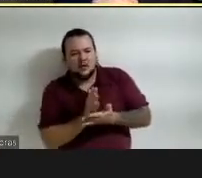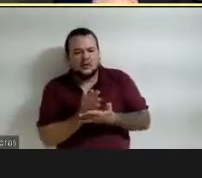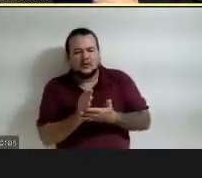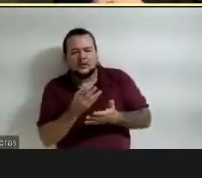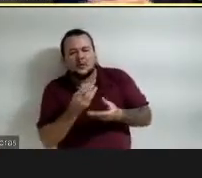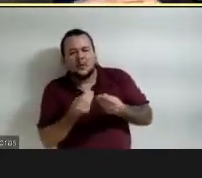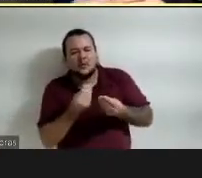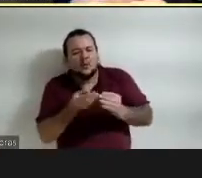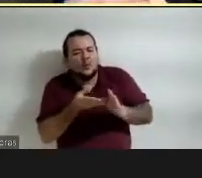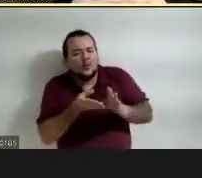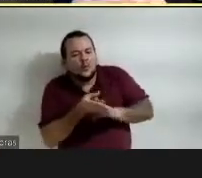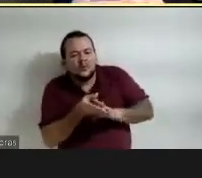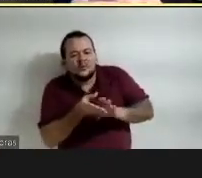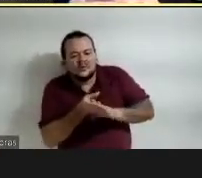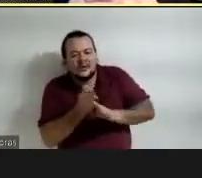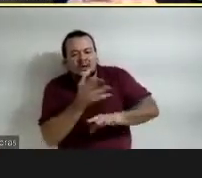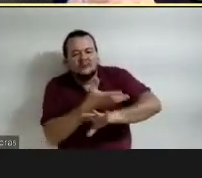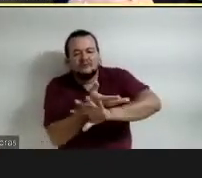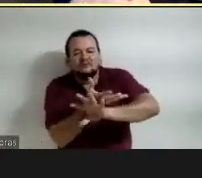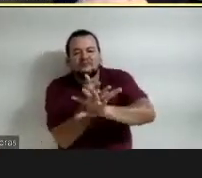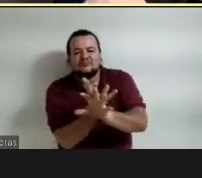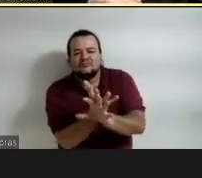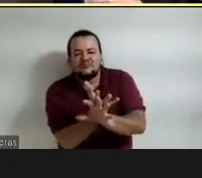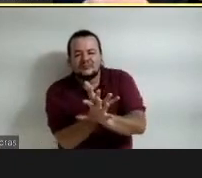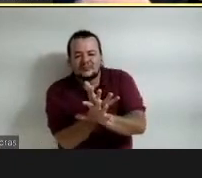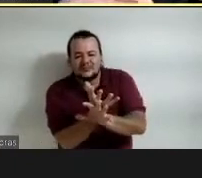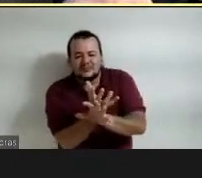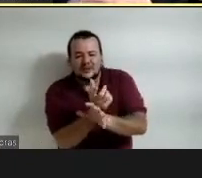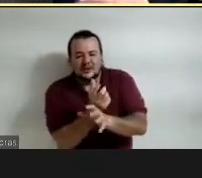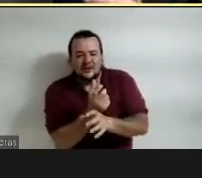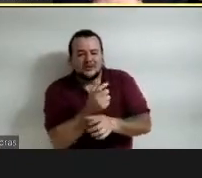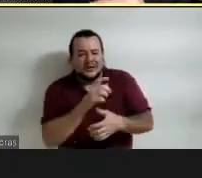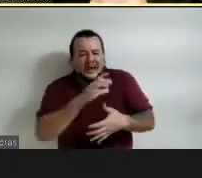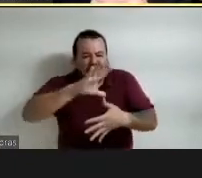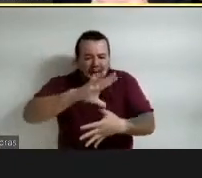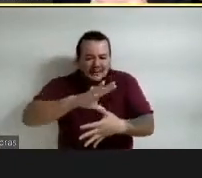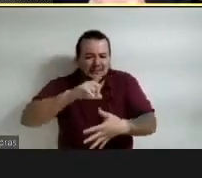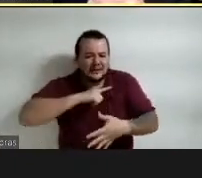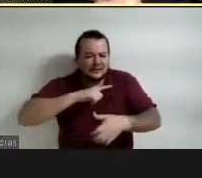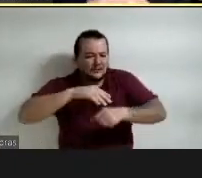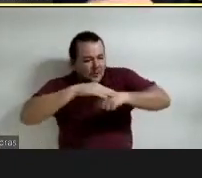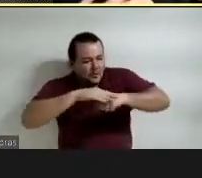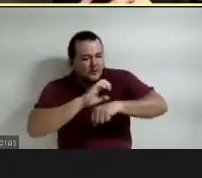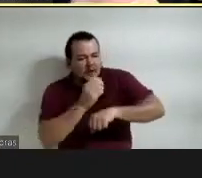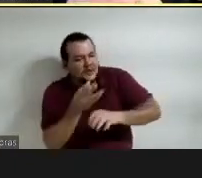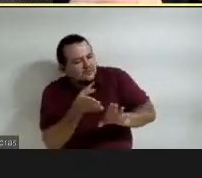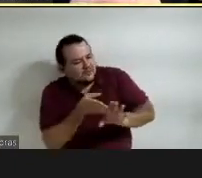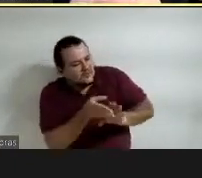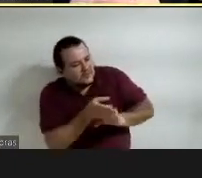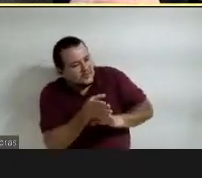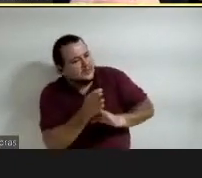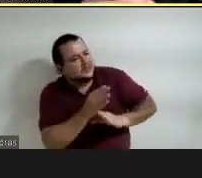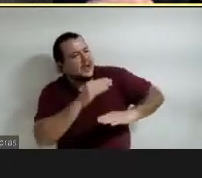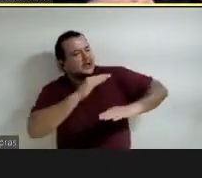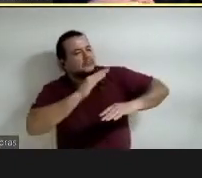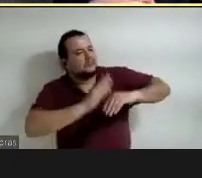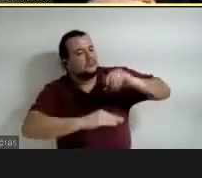multidisciplinar, onde para cada mapa a gente conversava ou a gente era orientado por um profissional de outra